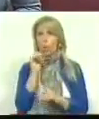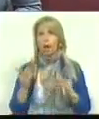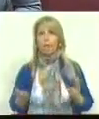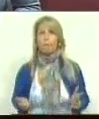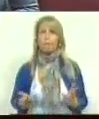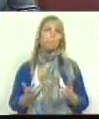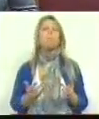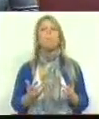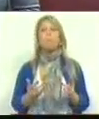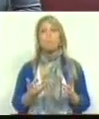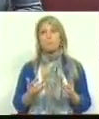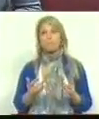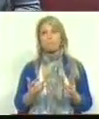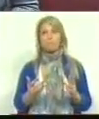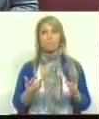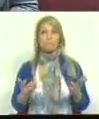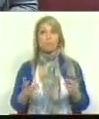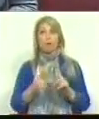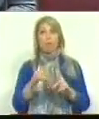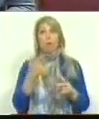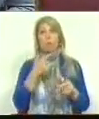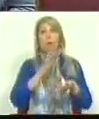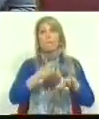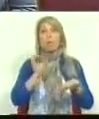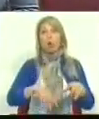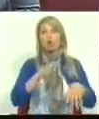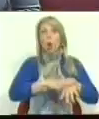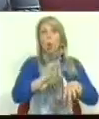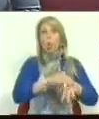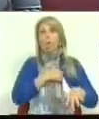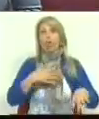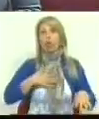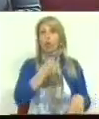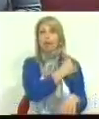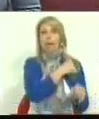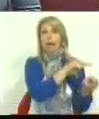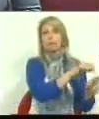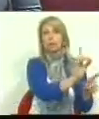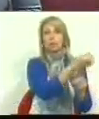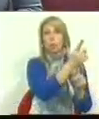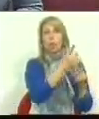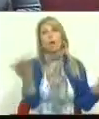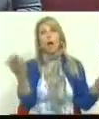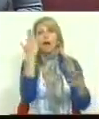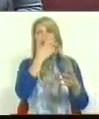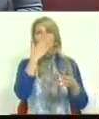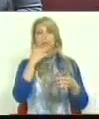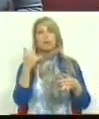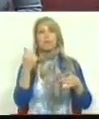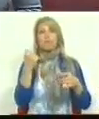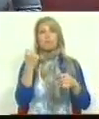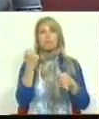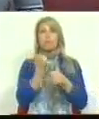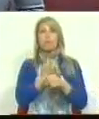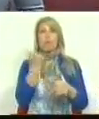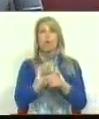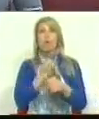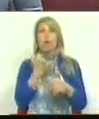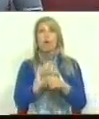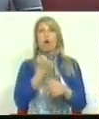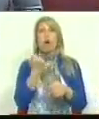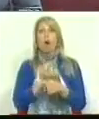por motivo que não seja imputável ao senhorio, o senhorio terá de pagar uma indemnização correspondente a 10 anos